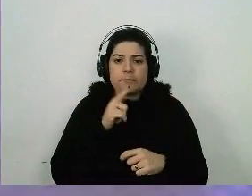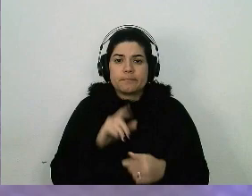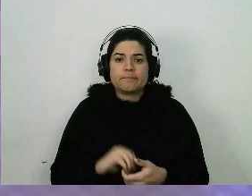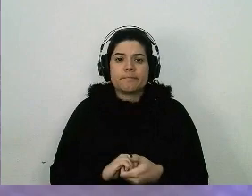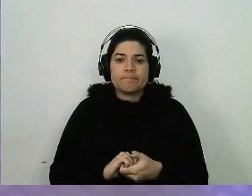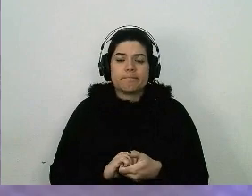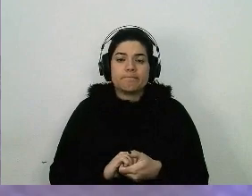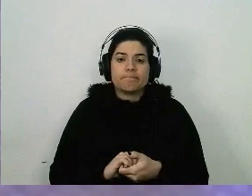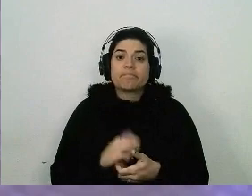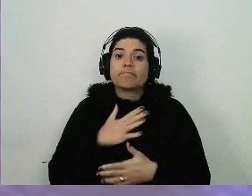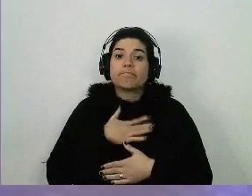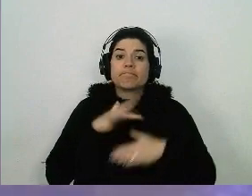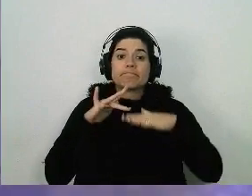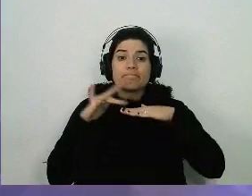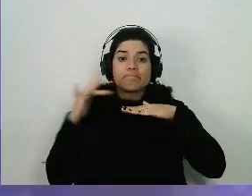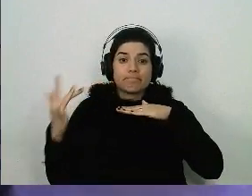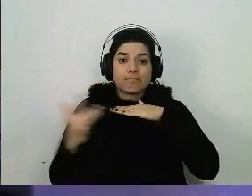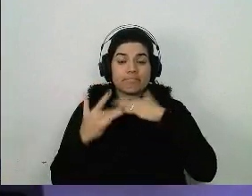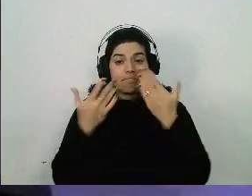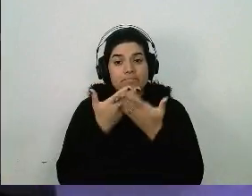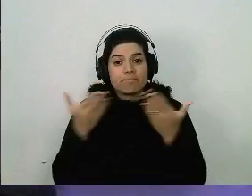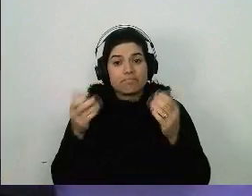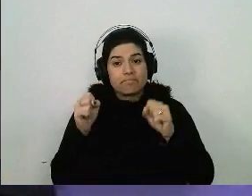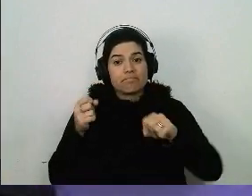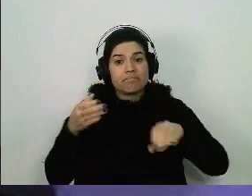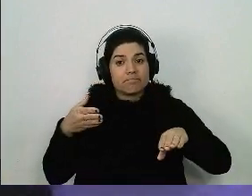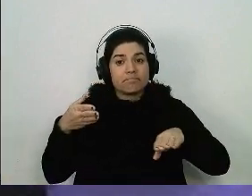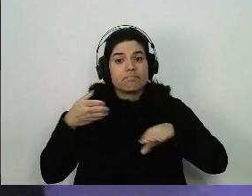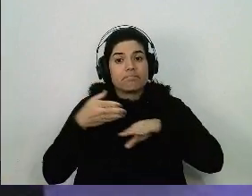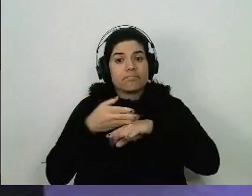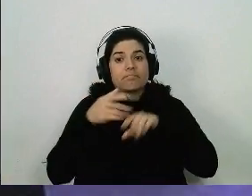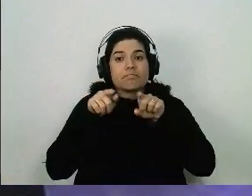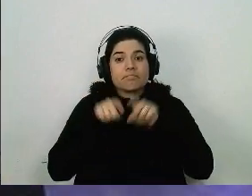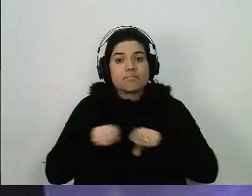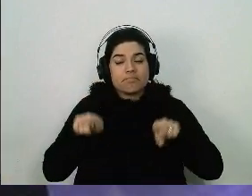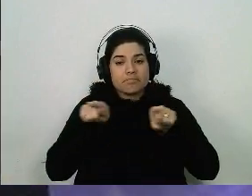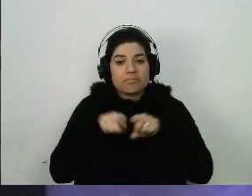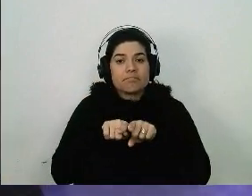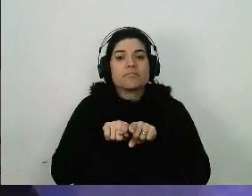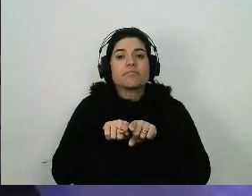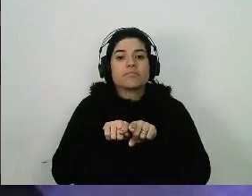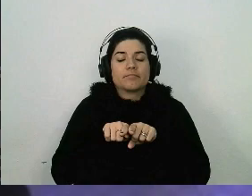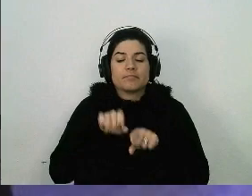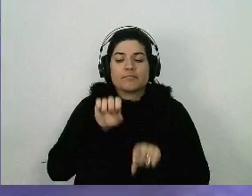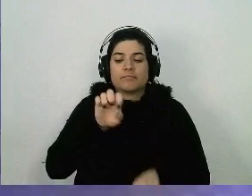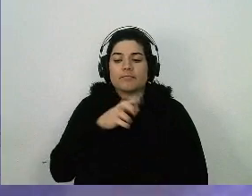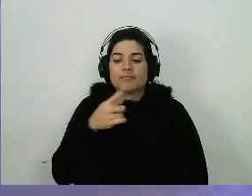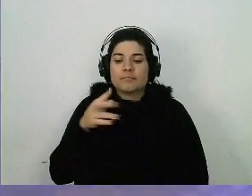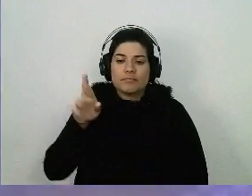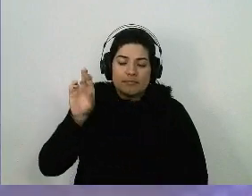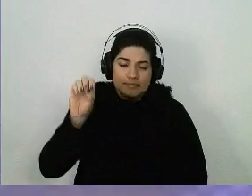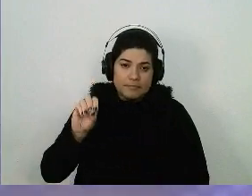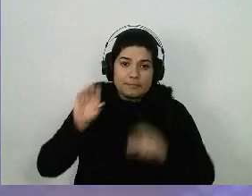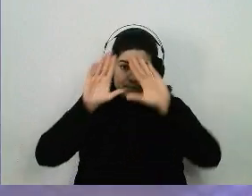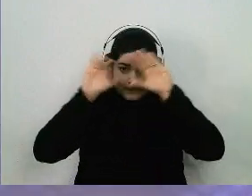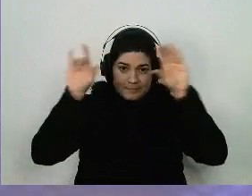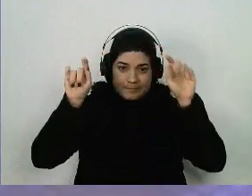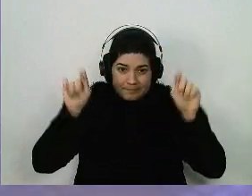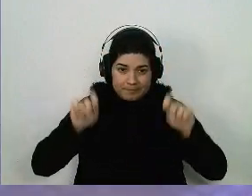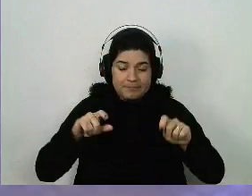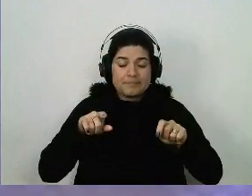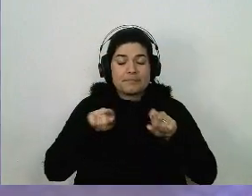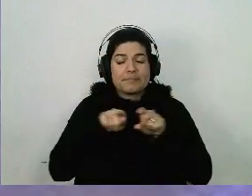rede social para que vocês acessem. E também o Sertão Será Cloud está aqui também, beleza? Tá o meu canal. E quem